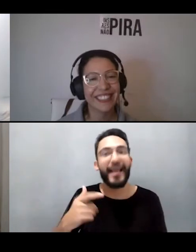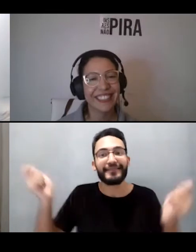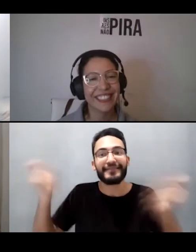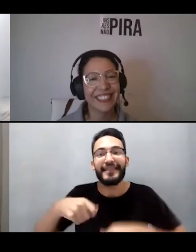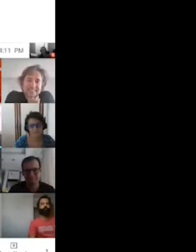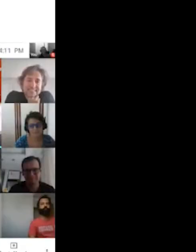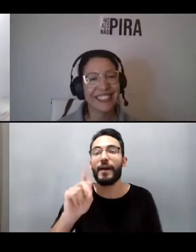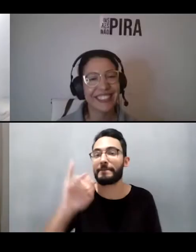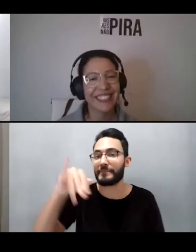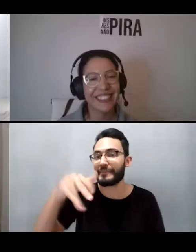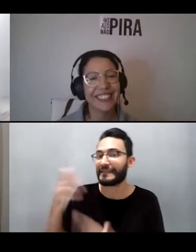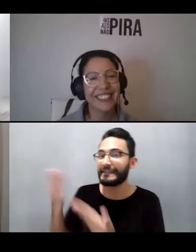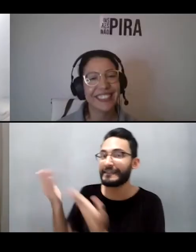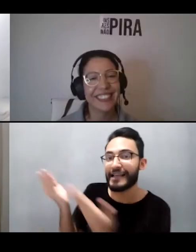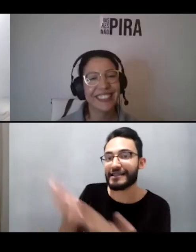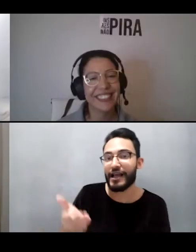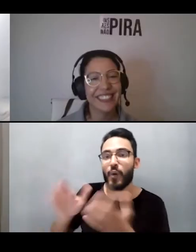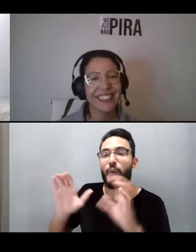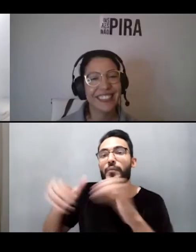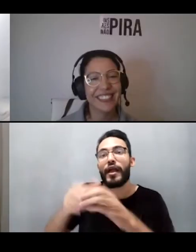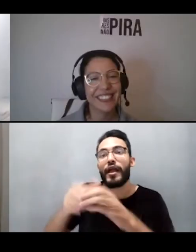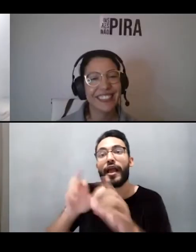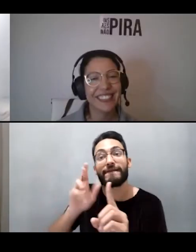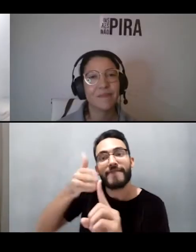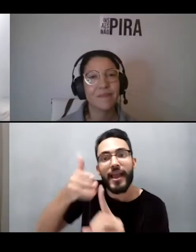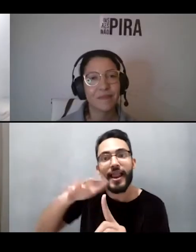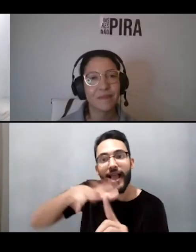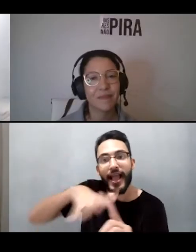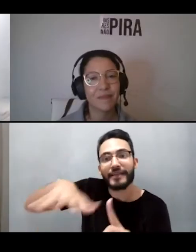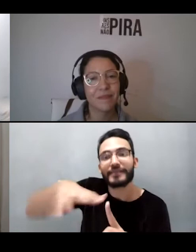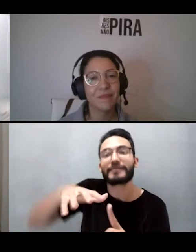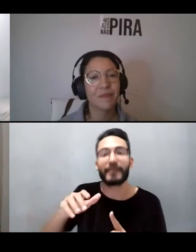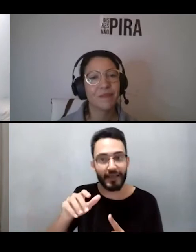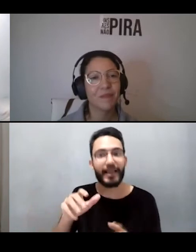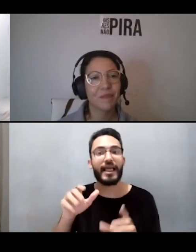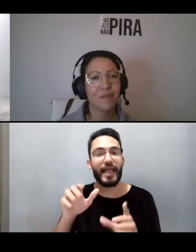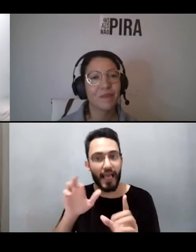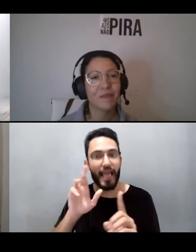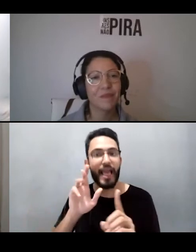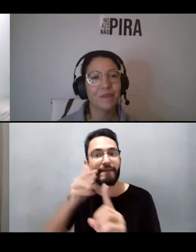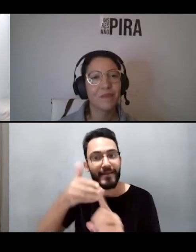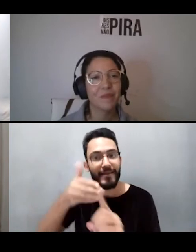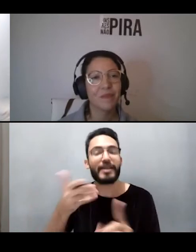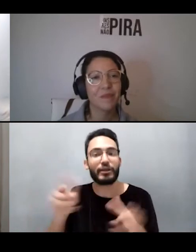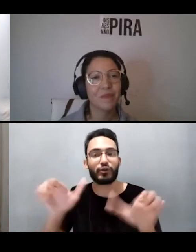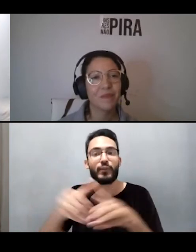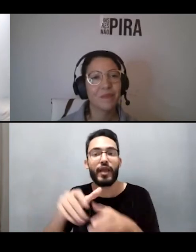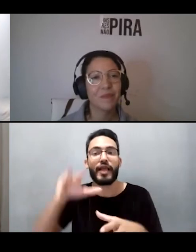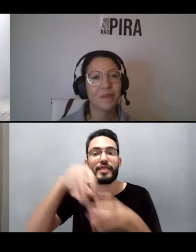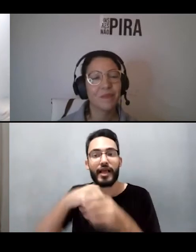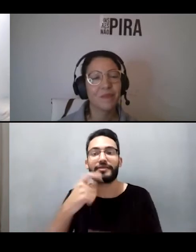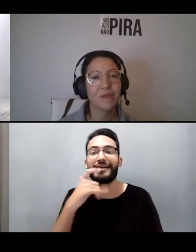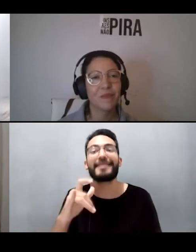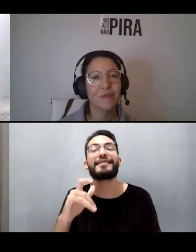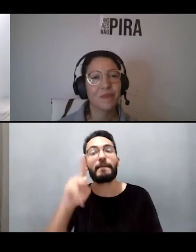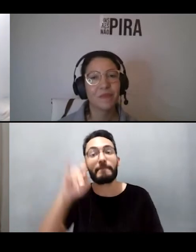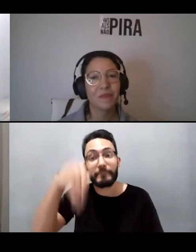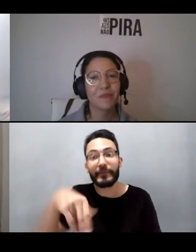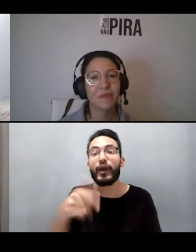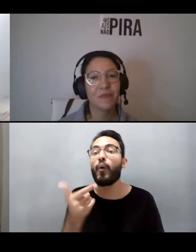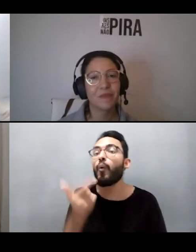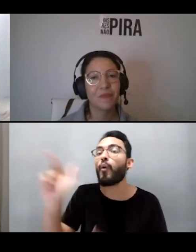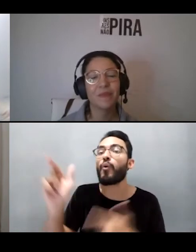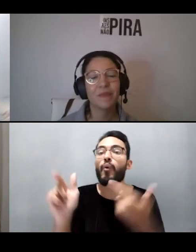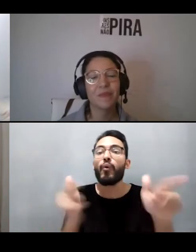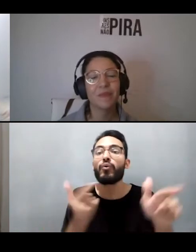para a comunidade como referência, né, em comunidades dentro da C&T, e hoje a gente consegue levar esse PIN para outras comunidades